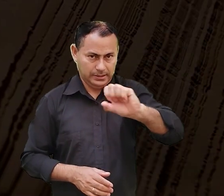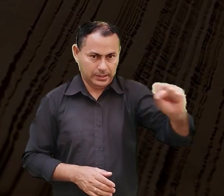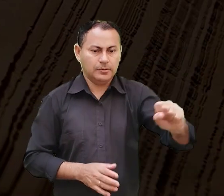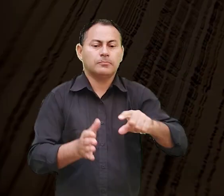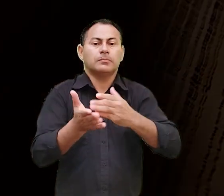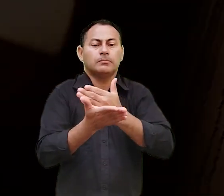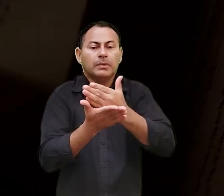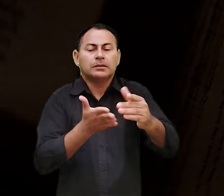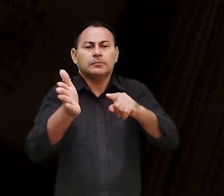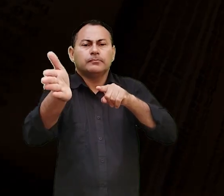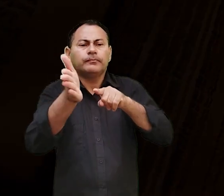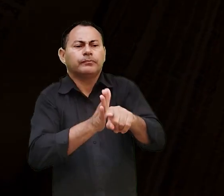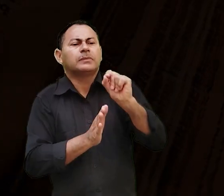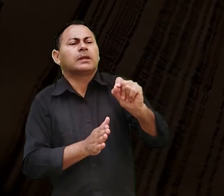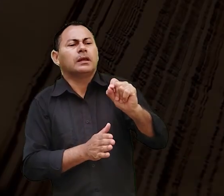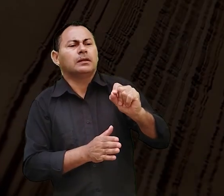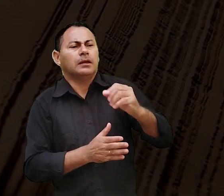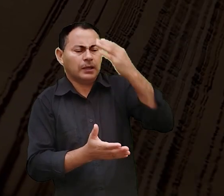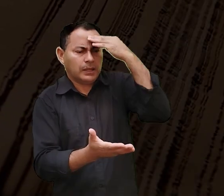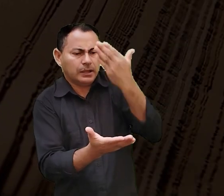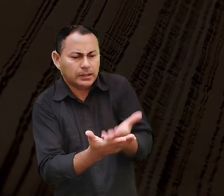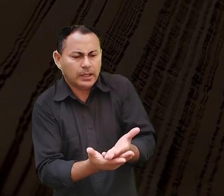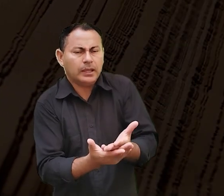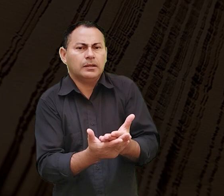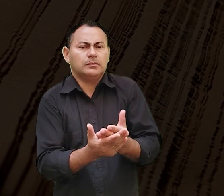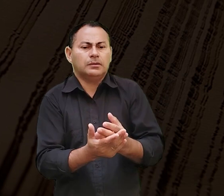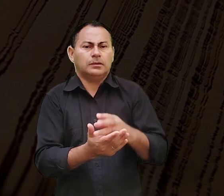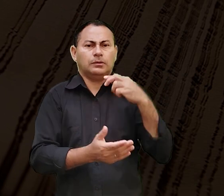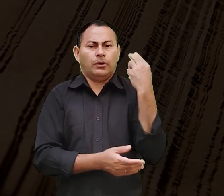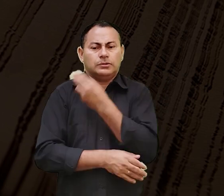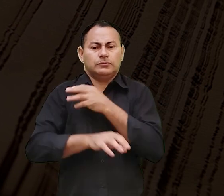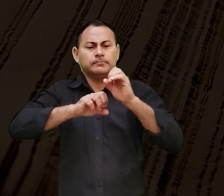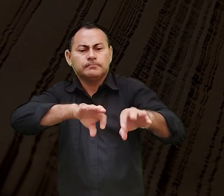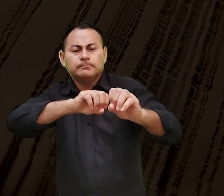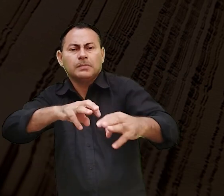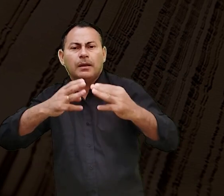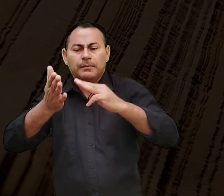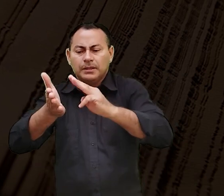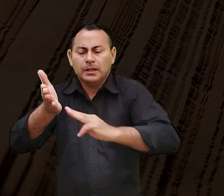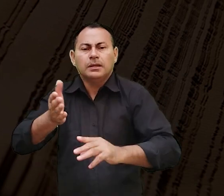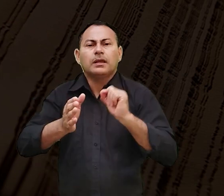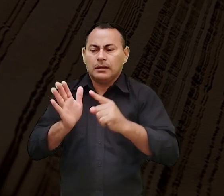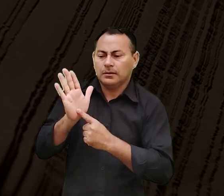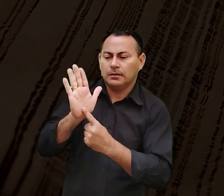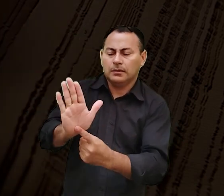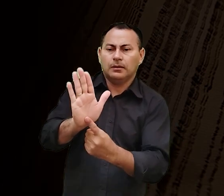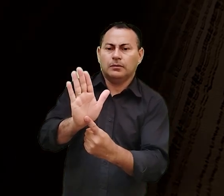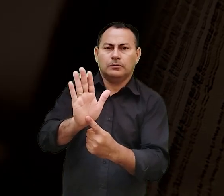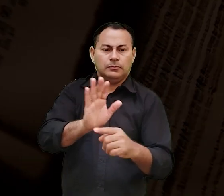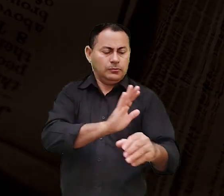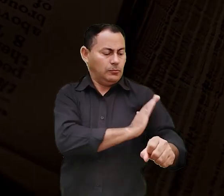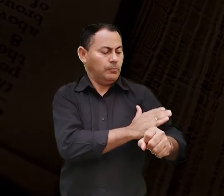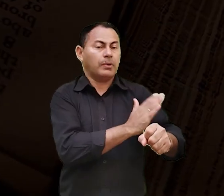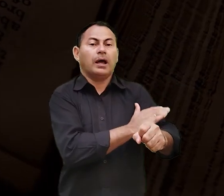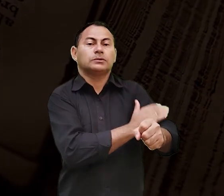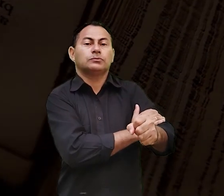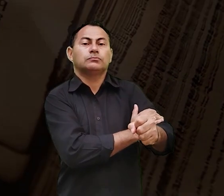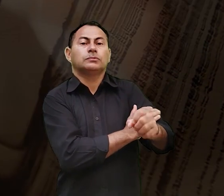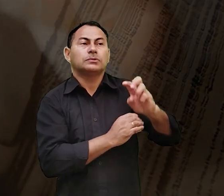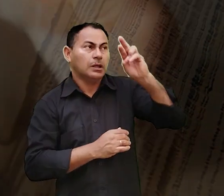pergunta. Quem creu em nossa mensagem e a quem foi revelado o braço do